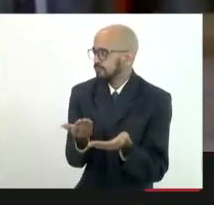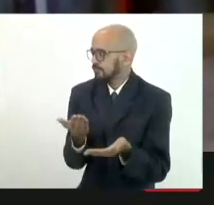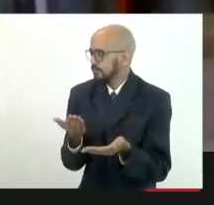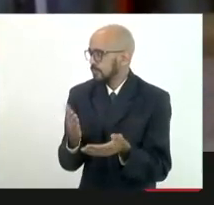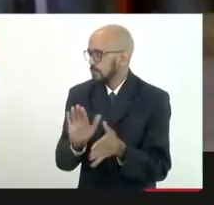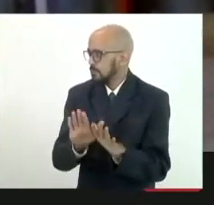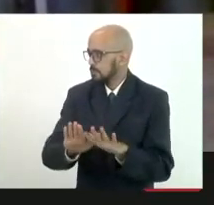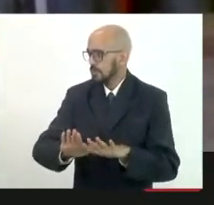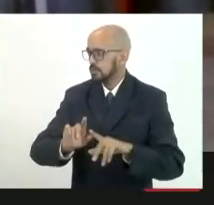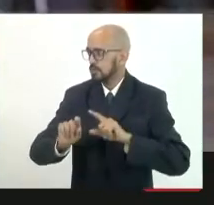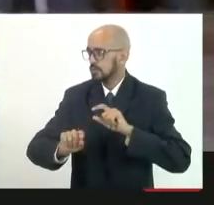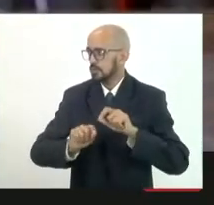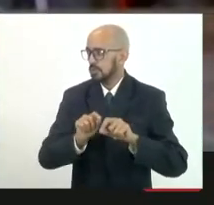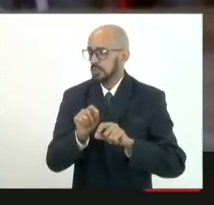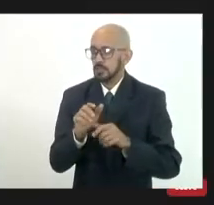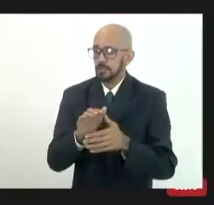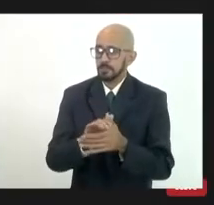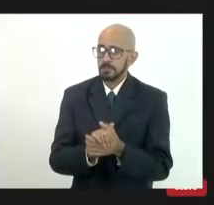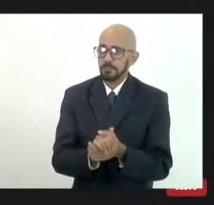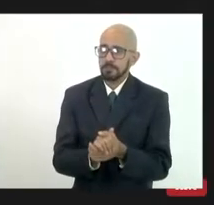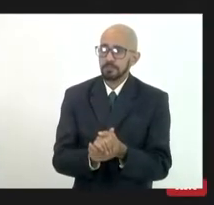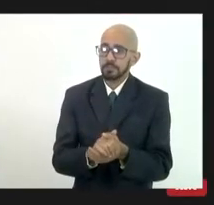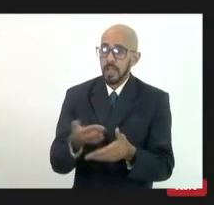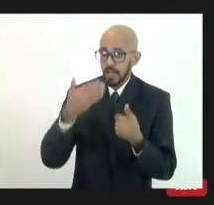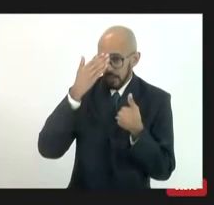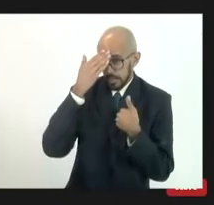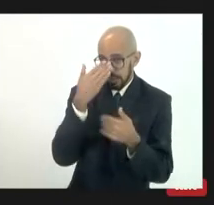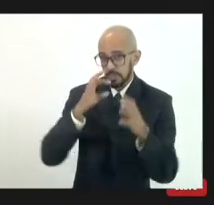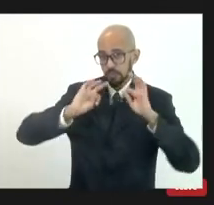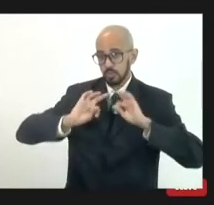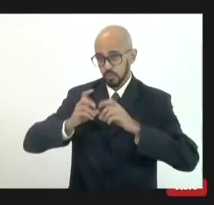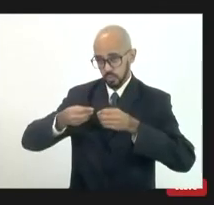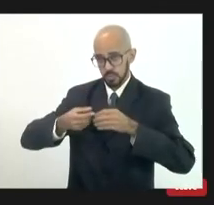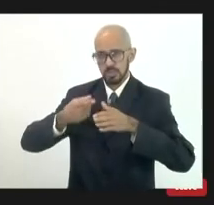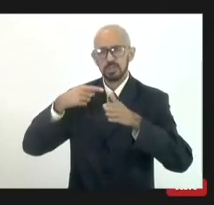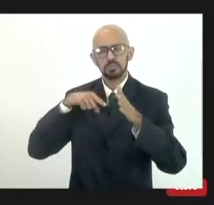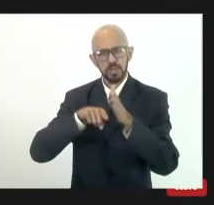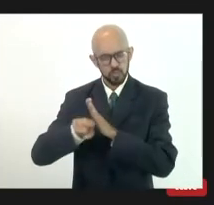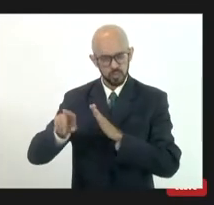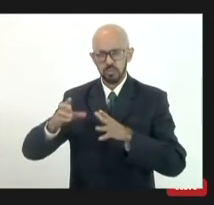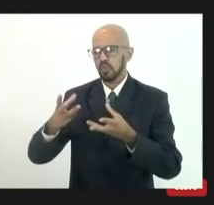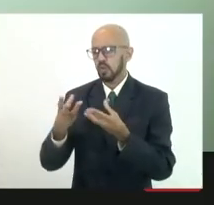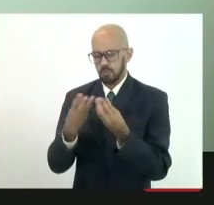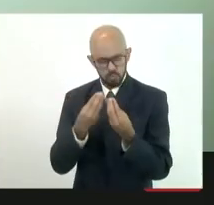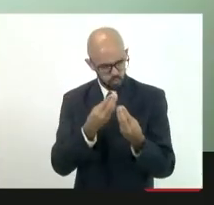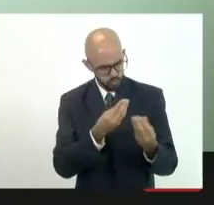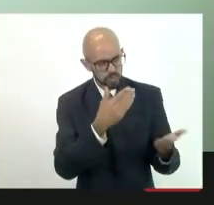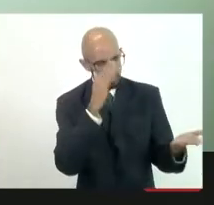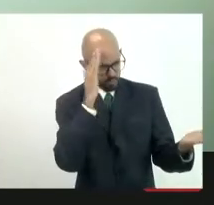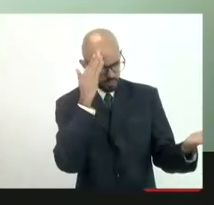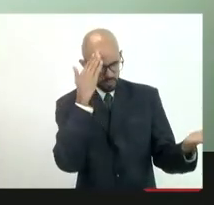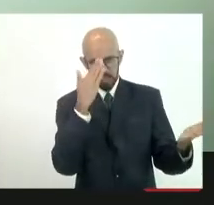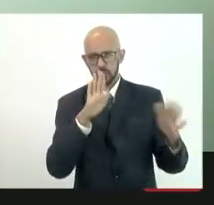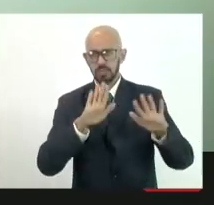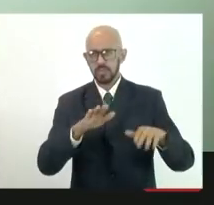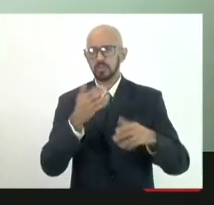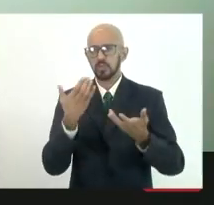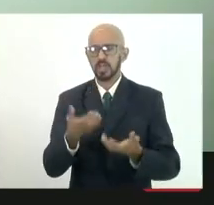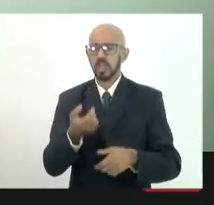Muito obrigado. Nós é que agradecemos, as perguntas foram muitas, com certeza. Eu queria fazer duas observações, doutor